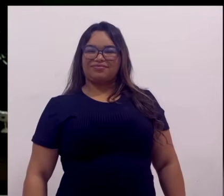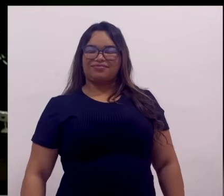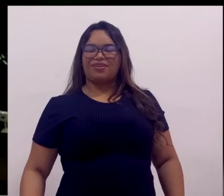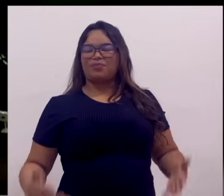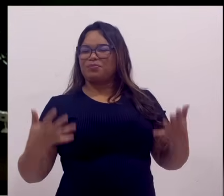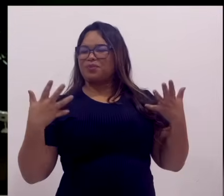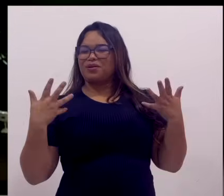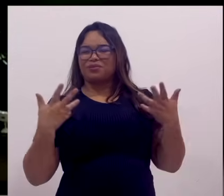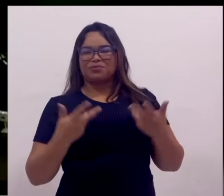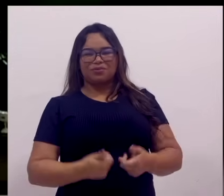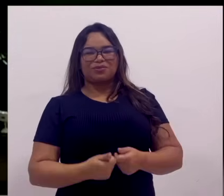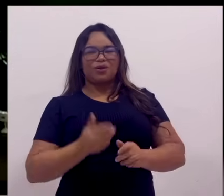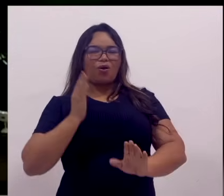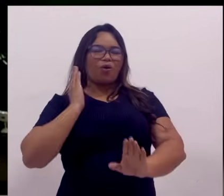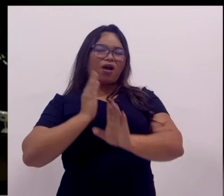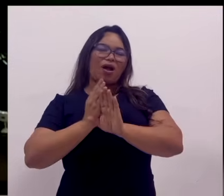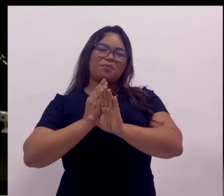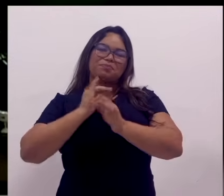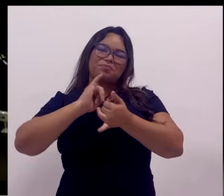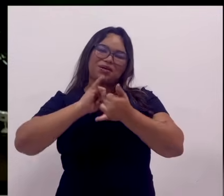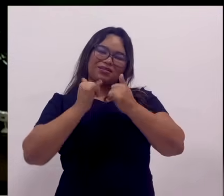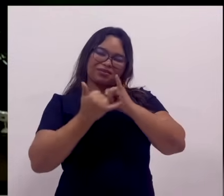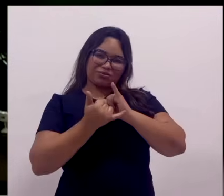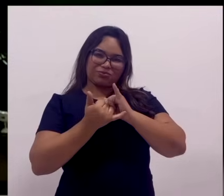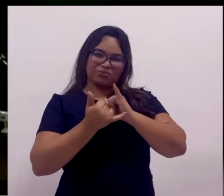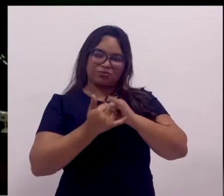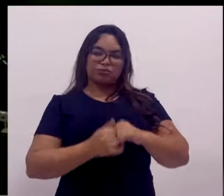Que maneira maravilhosa de encontrar perdão.